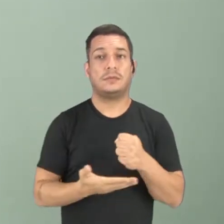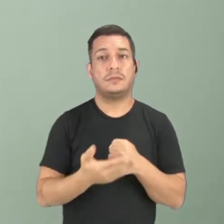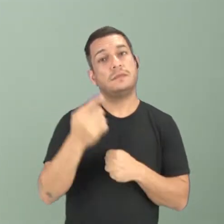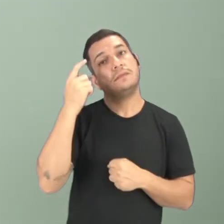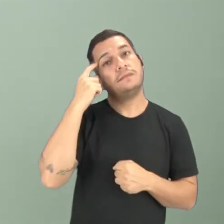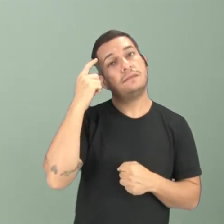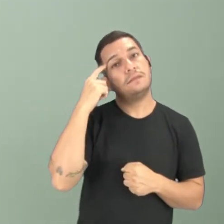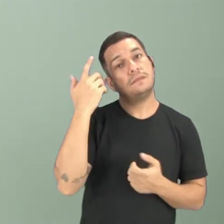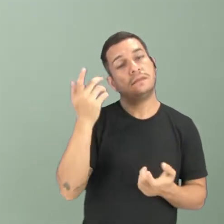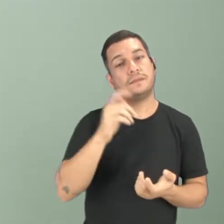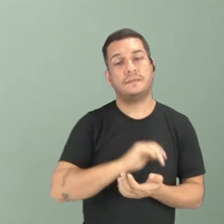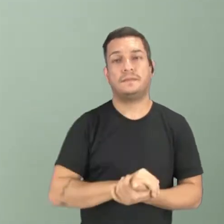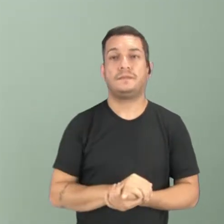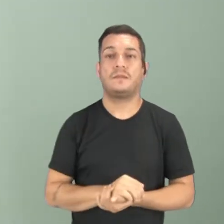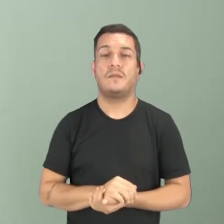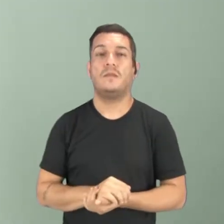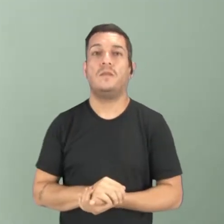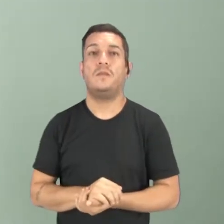pensamento empirista, né?